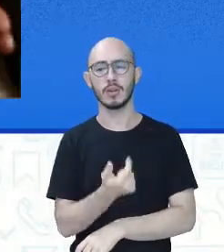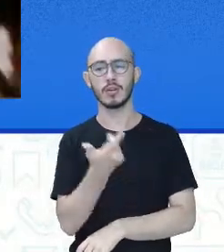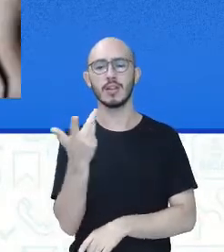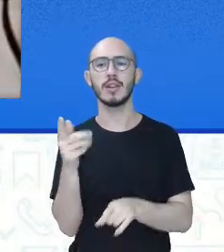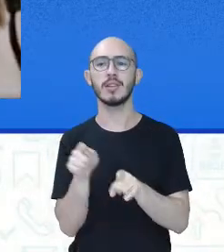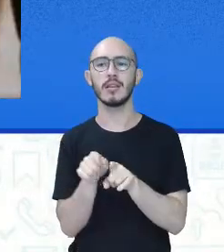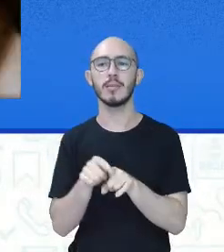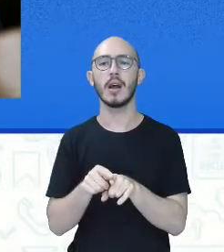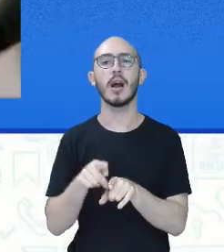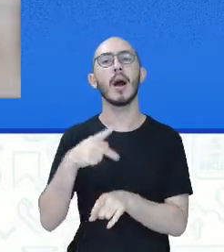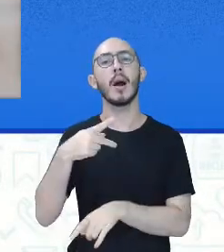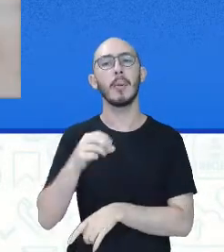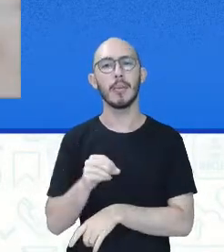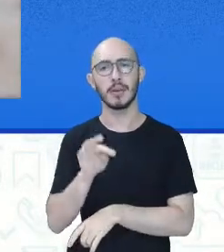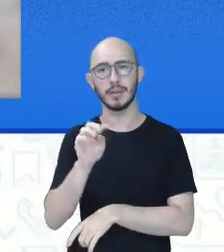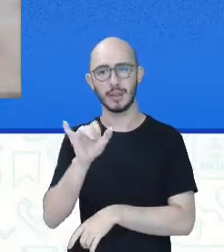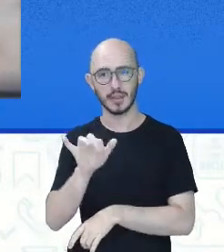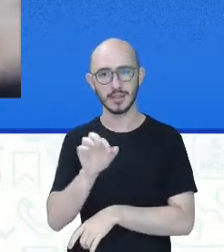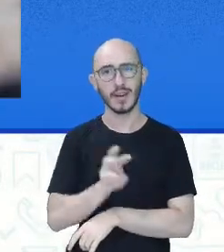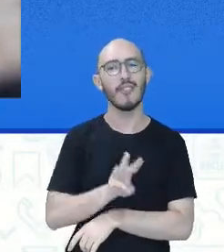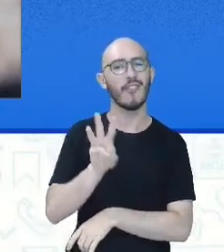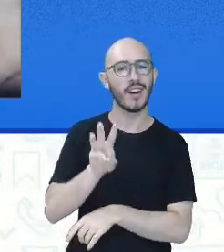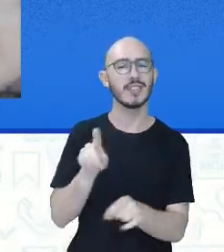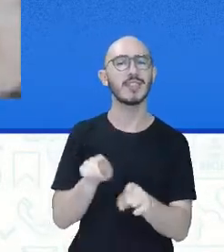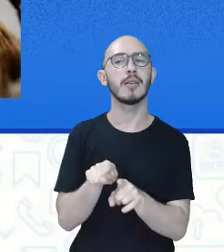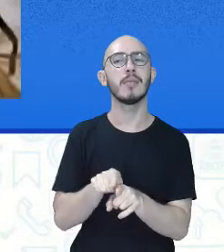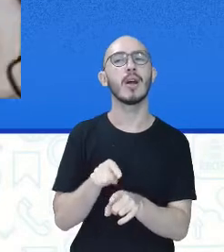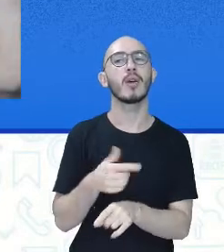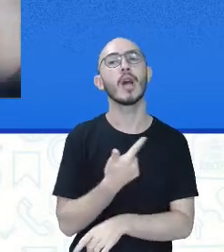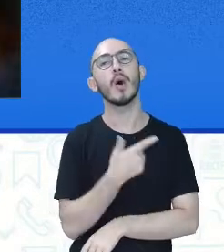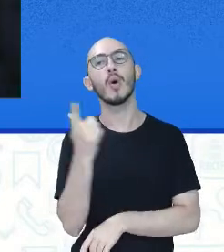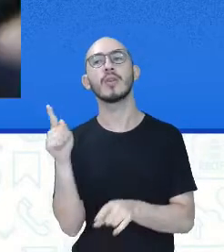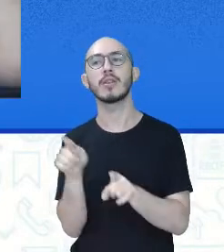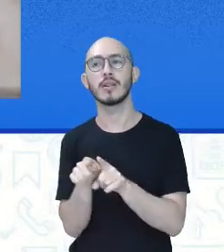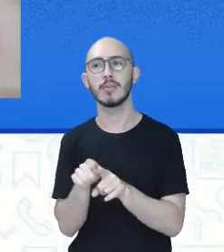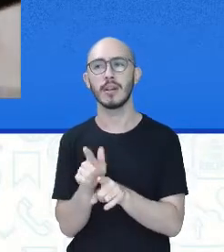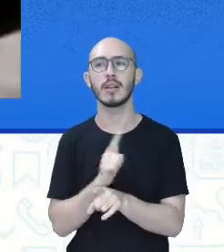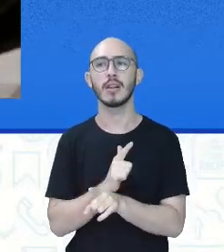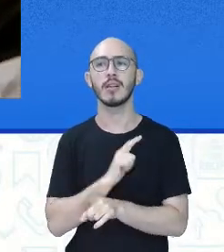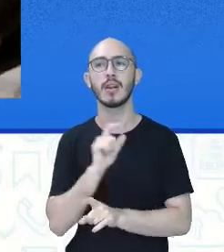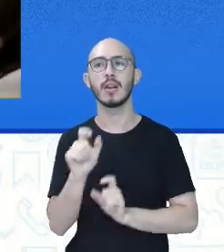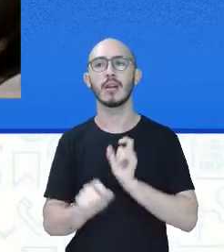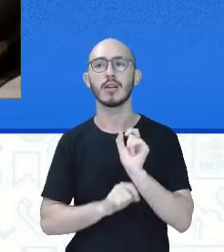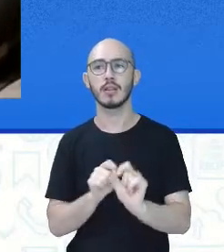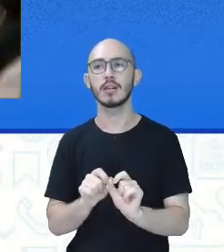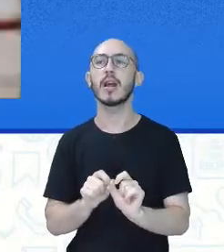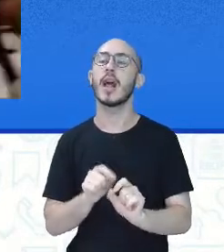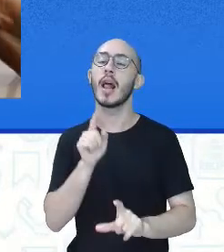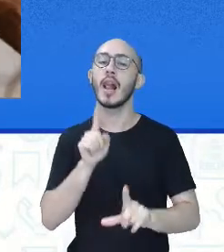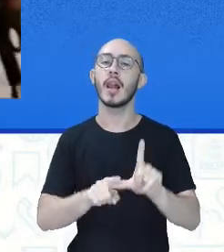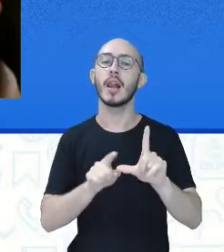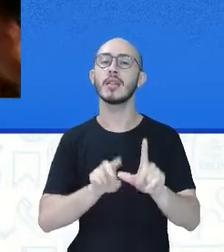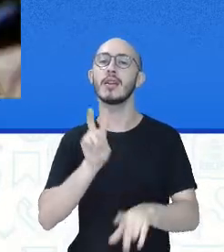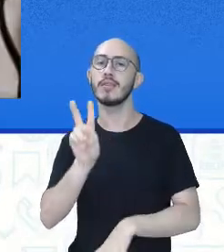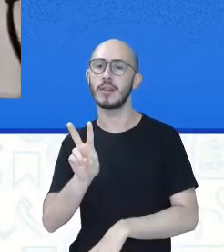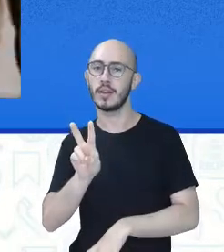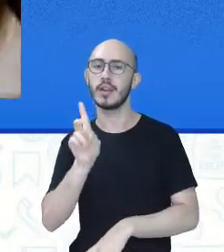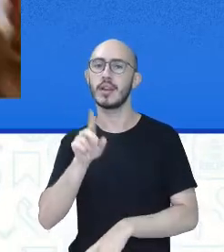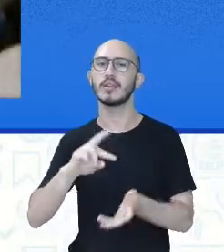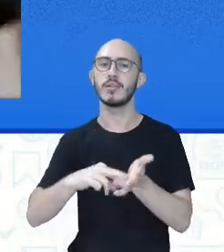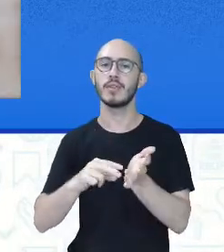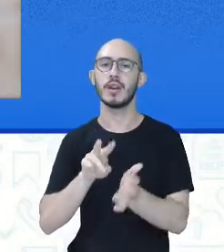a potência e também outras grandezas, como a voltagem, representada pela letra V, que é a